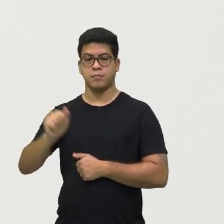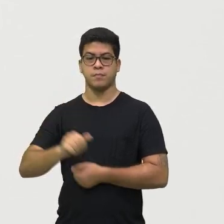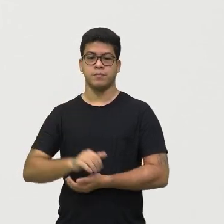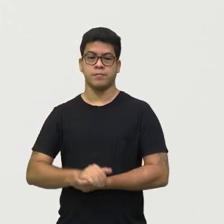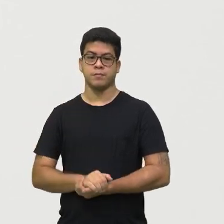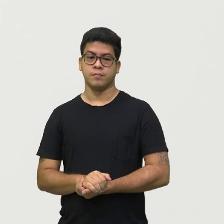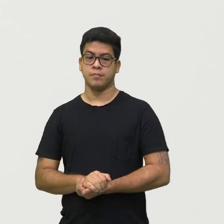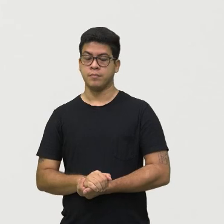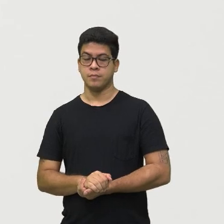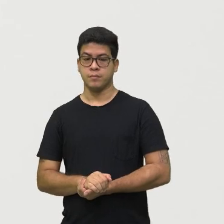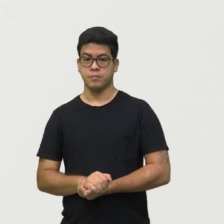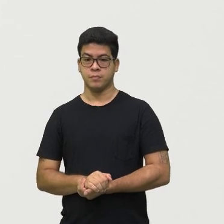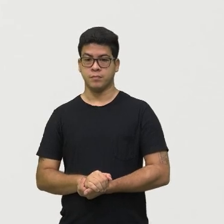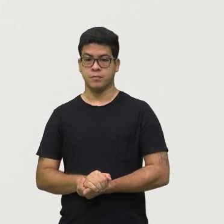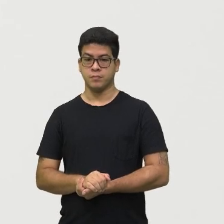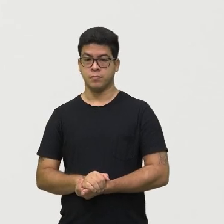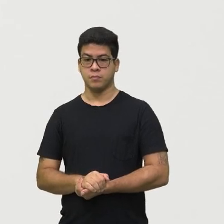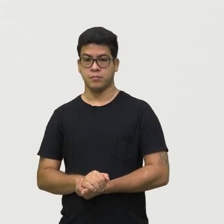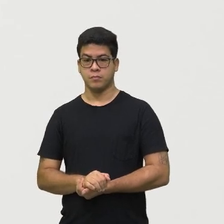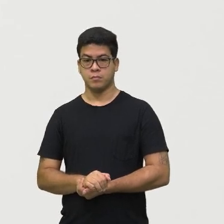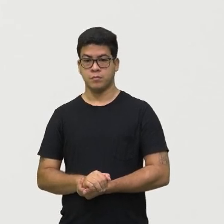movimentando.